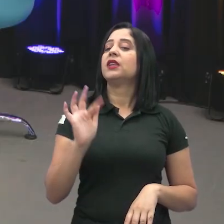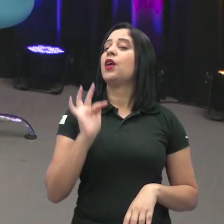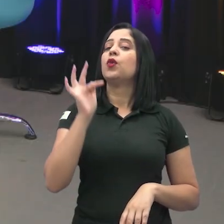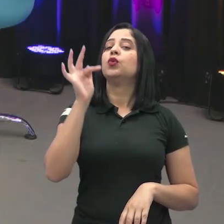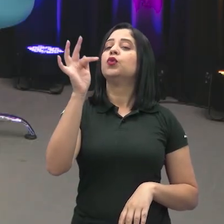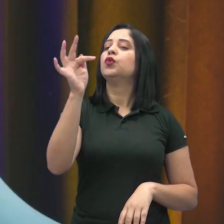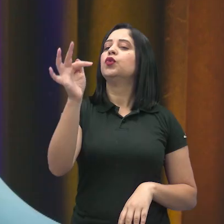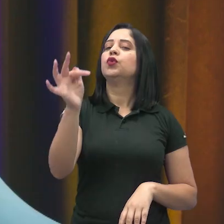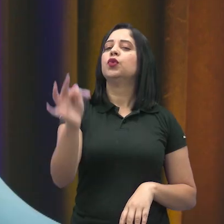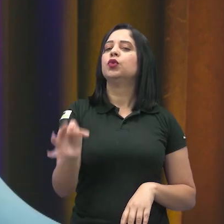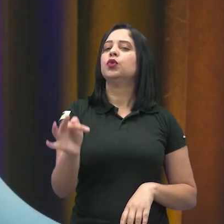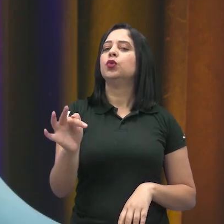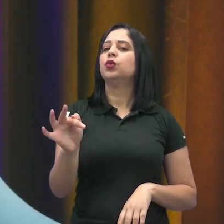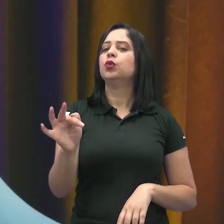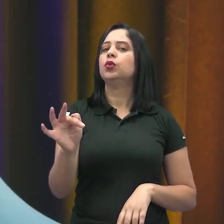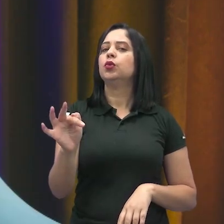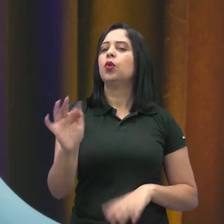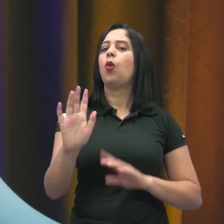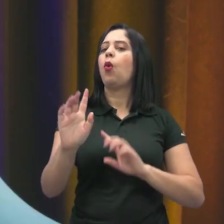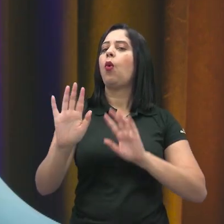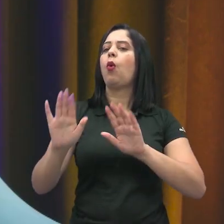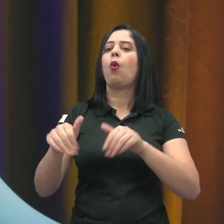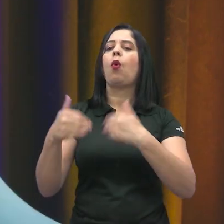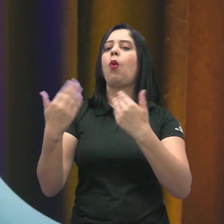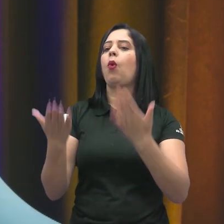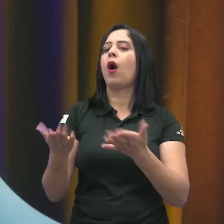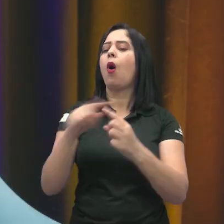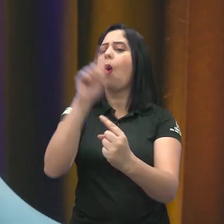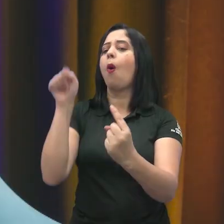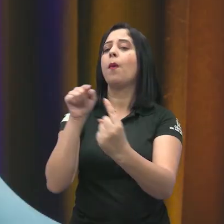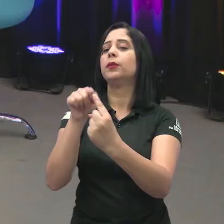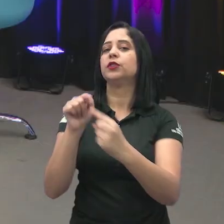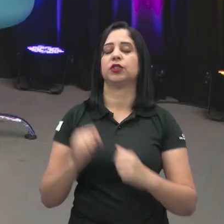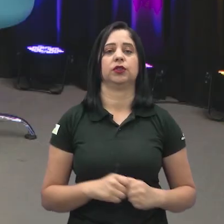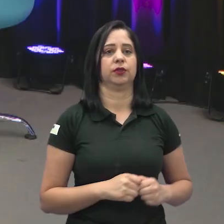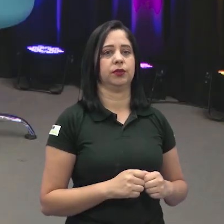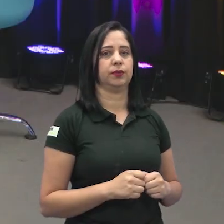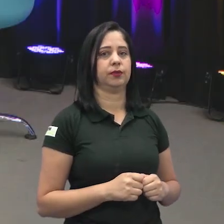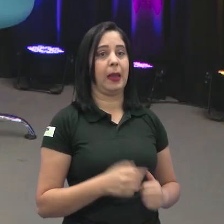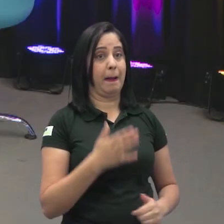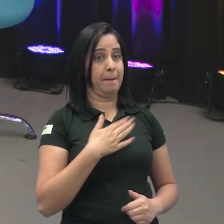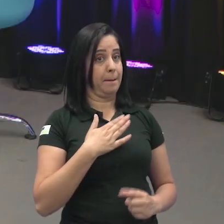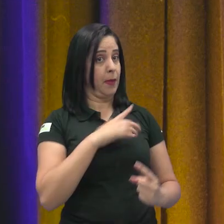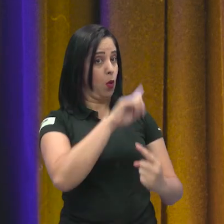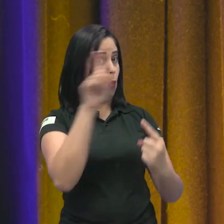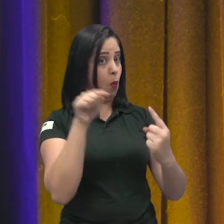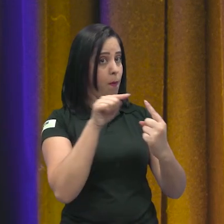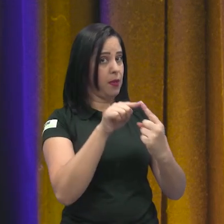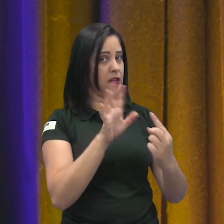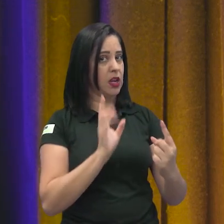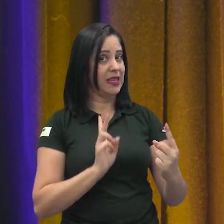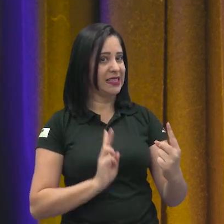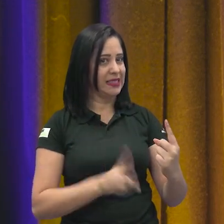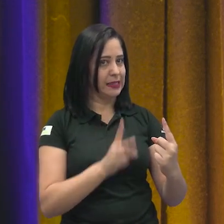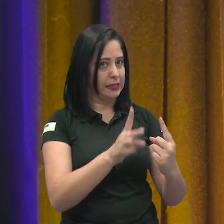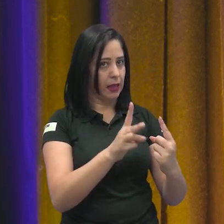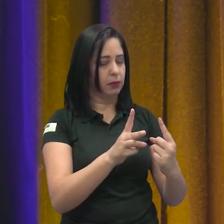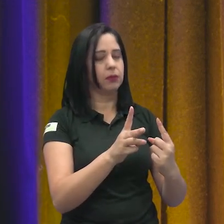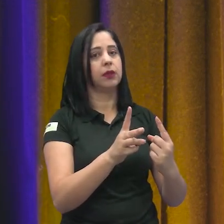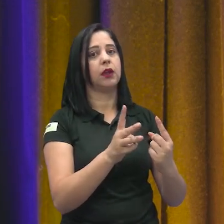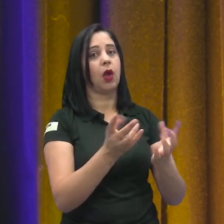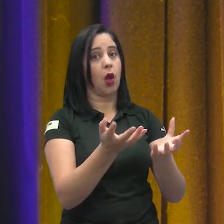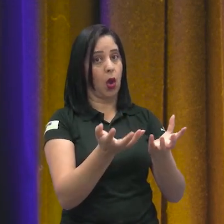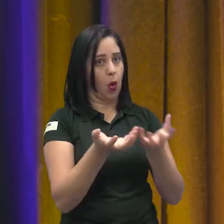próximo passo no seu desenvolvimento pessoal como líder? Sempre buscar as formações